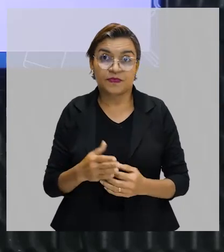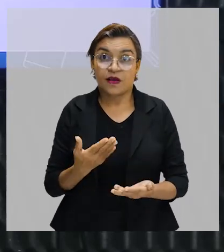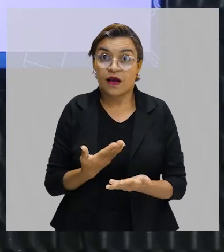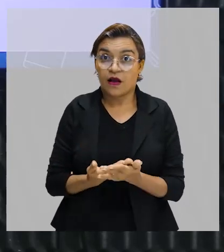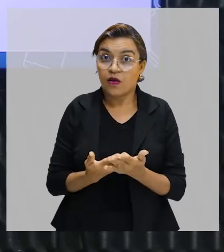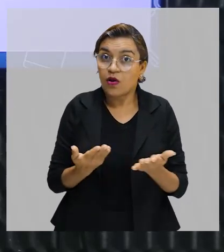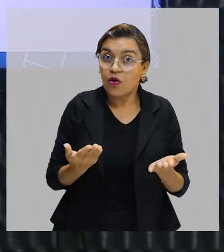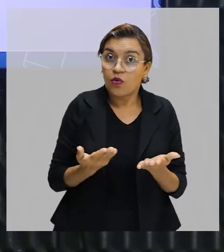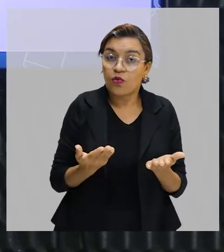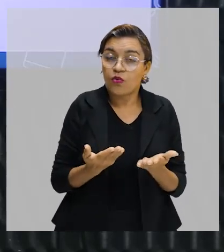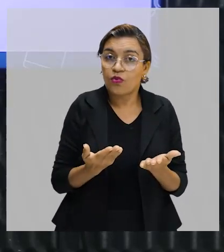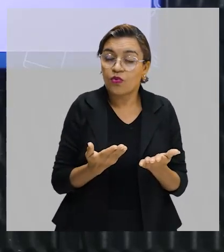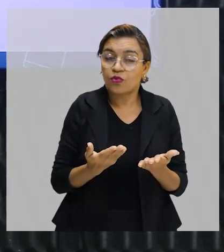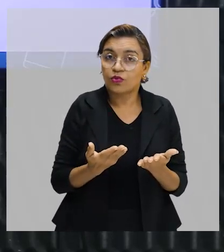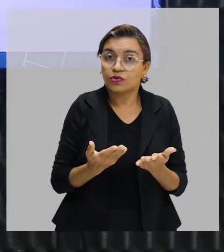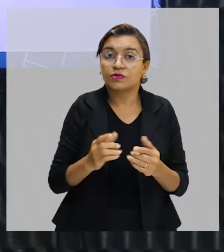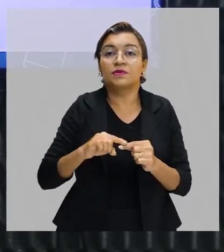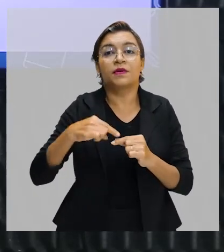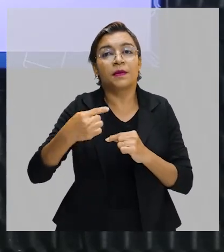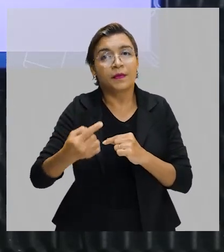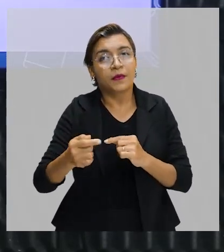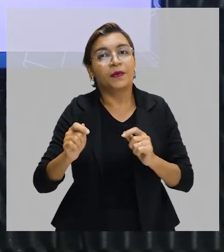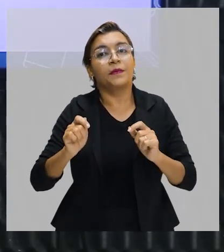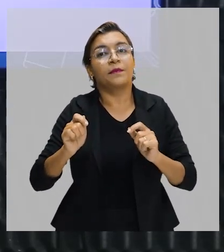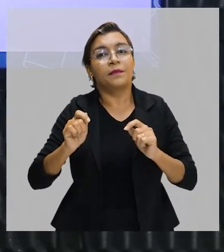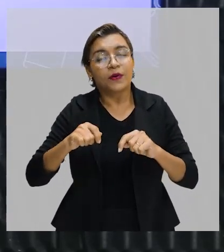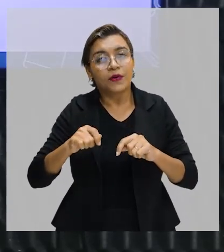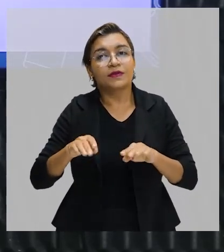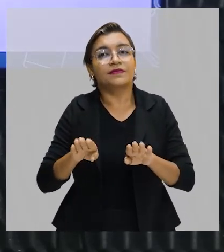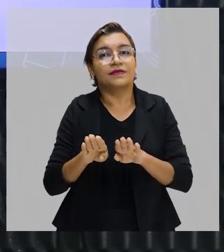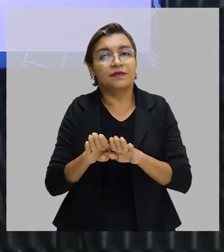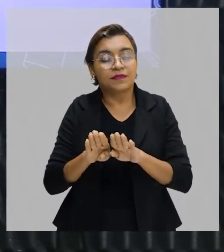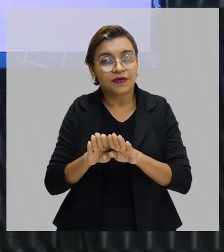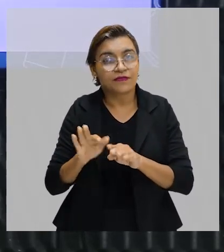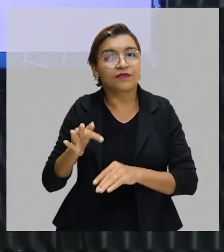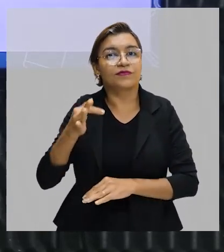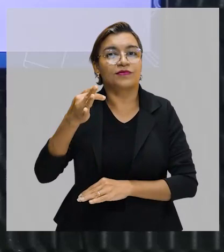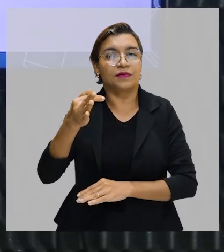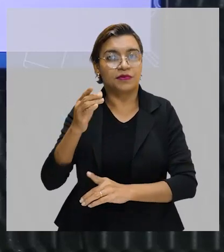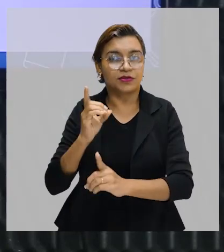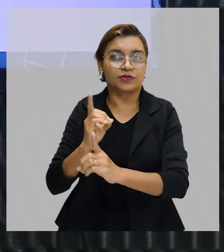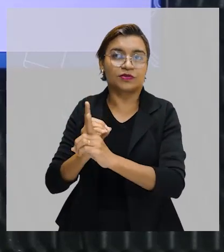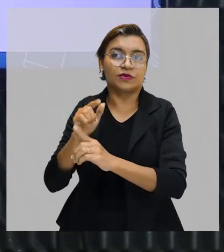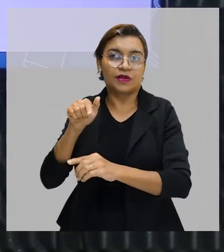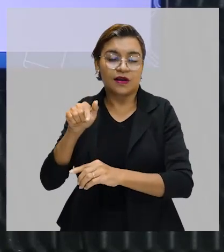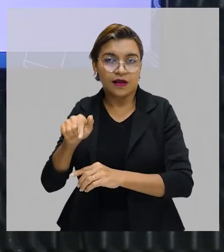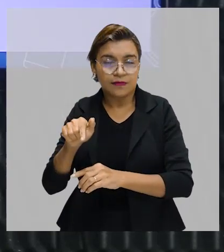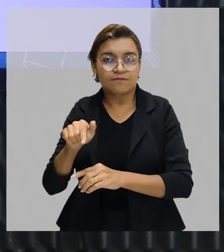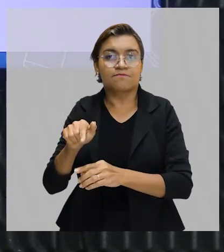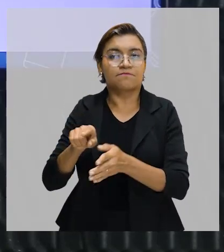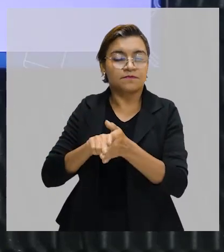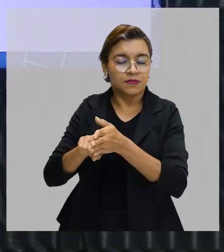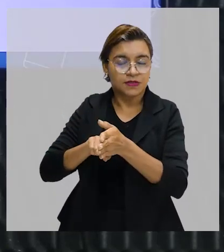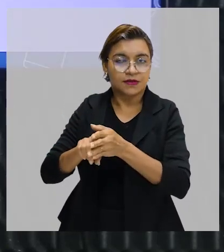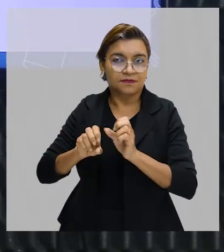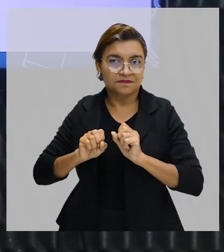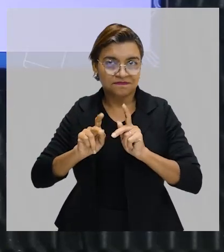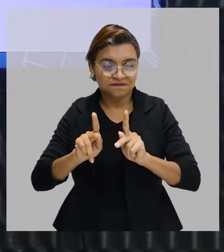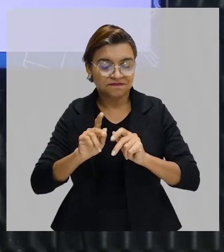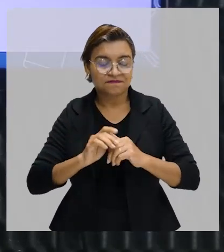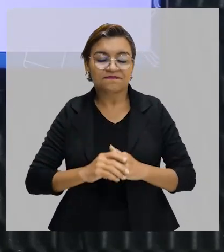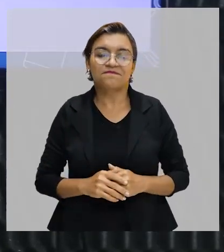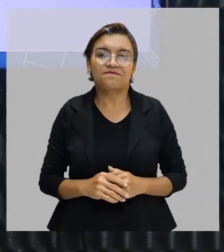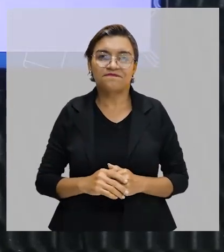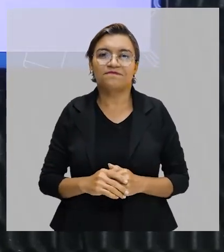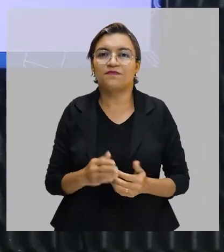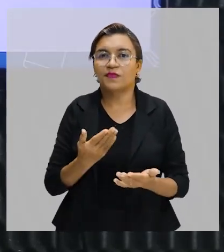hoje, posteriormente você também vai poder encontrar lá na plataforma, certo? Lá você vai conseguir tirar todas as suas dúvidas, certinho? Então vamos